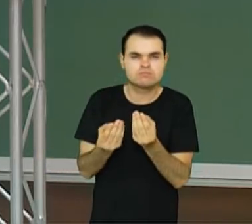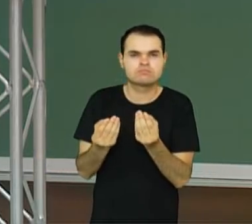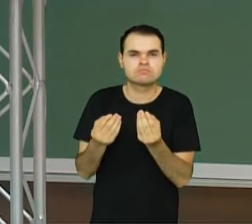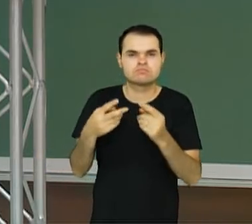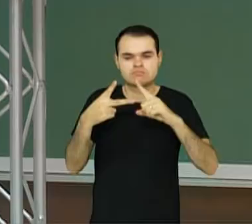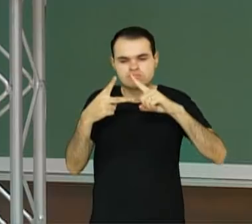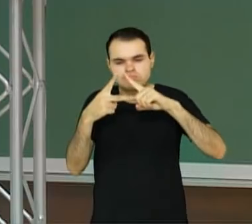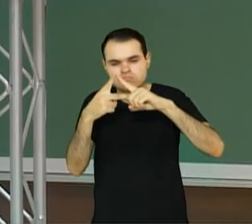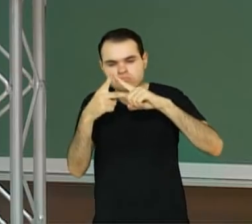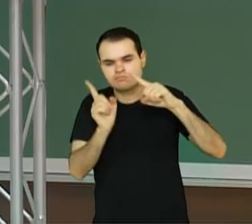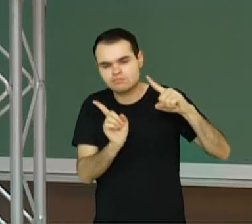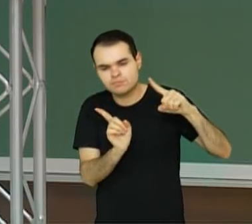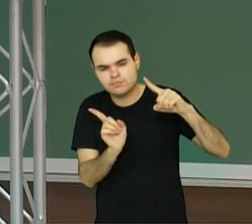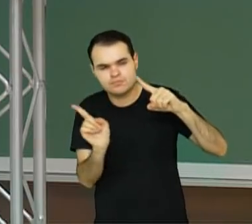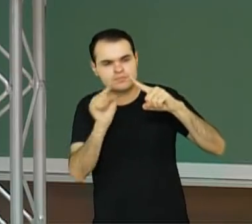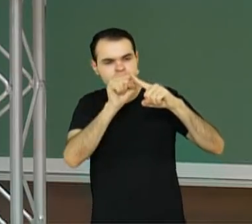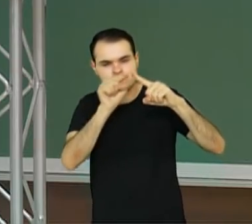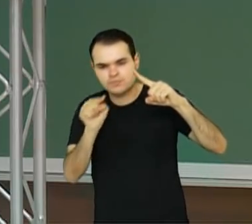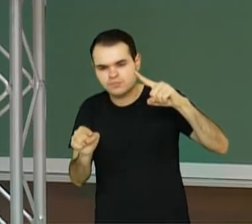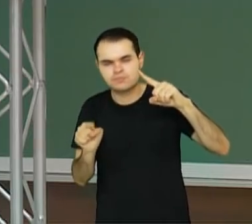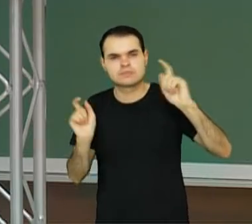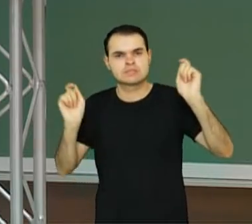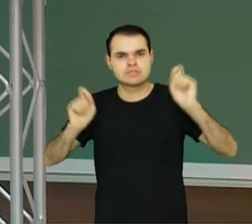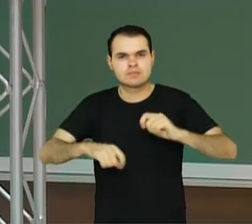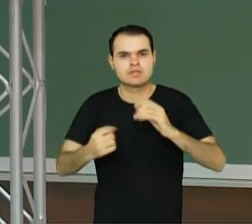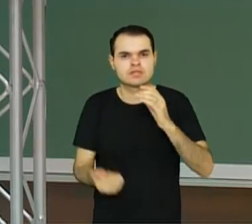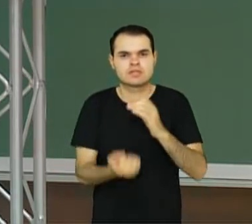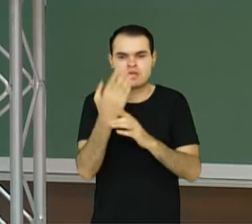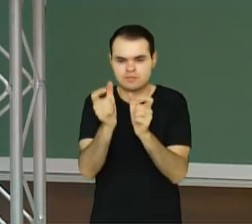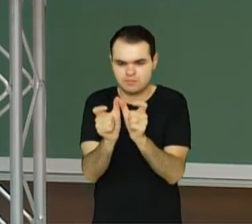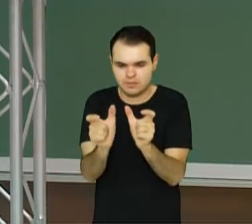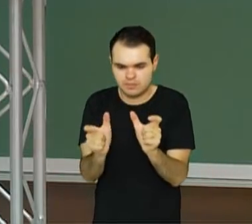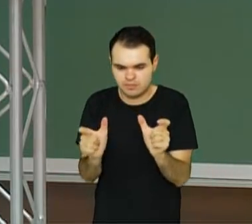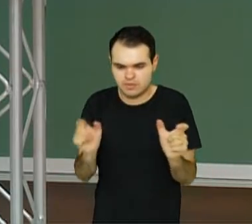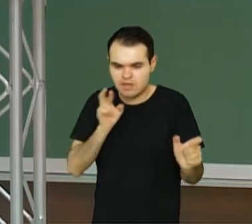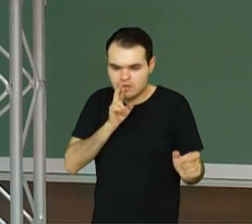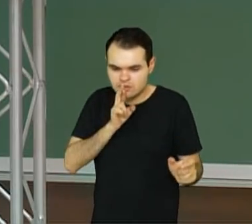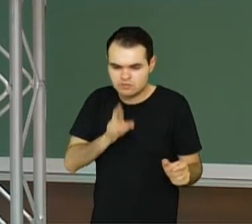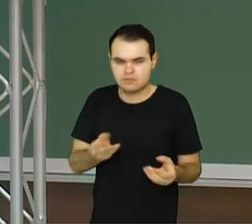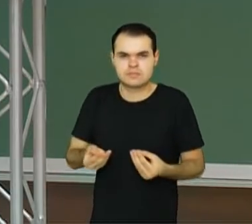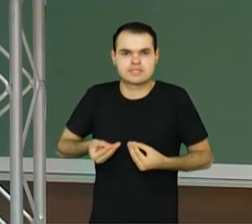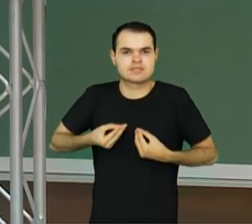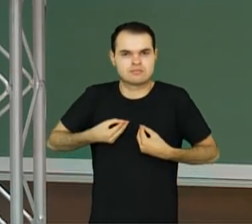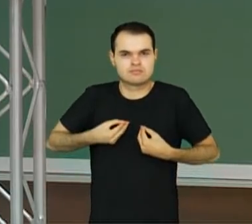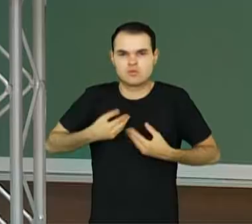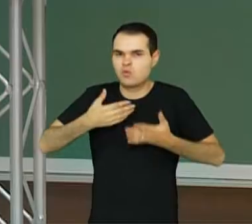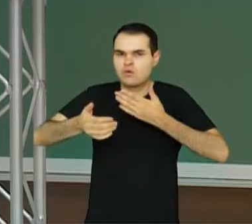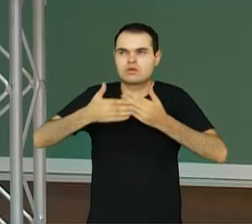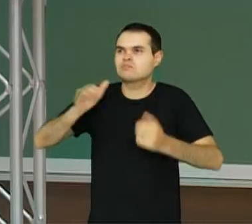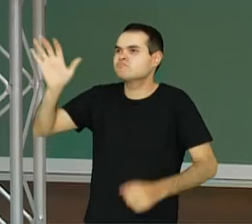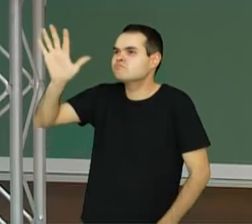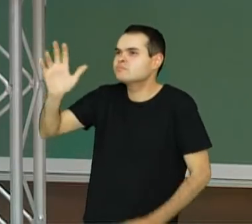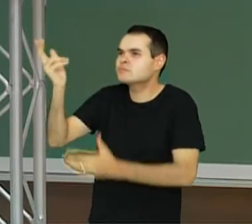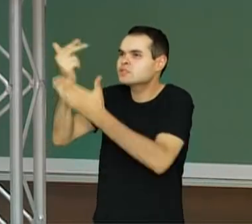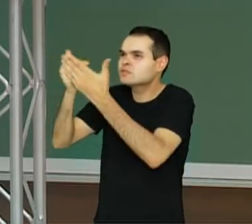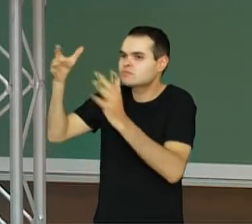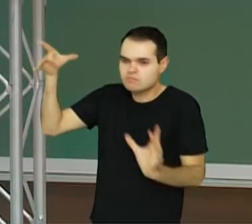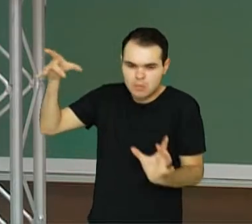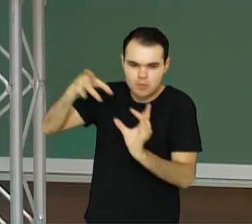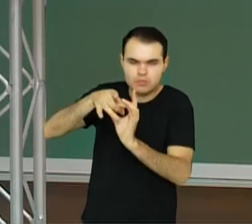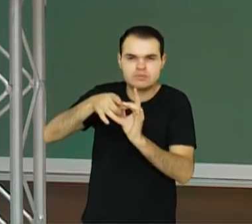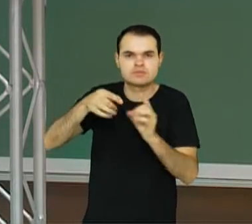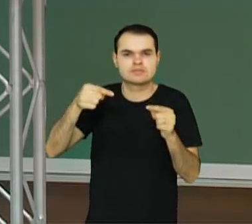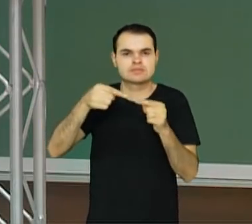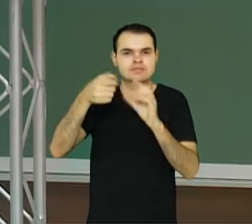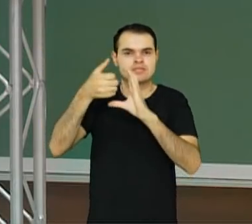eu consigo criar expressões algébricas que me dão resultados para qualquer tipo de figura que se encaixe naquelas características ali.